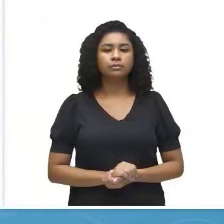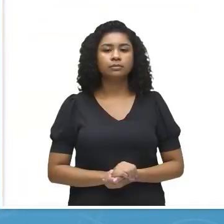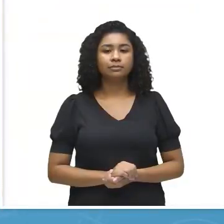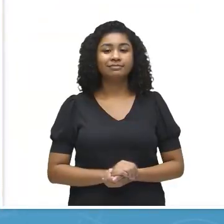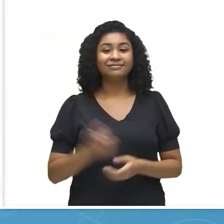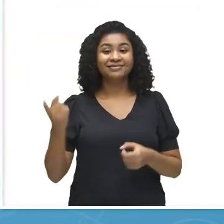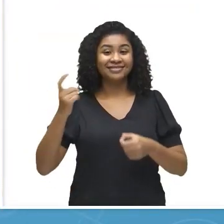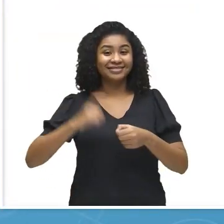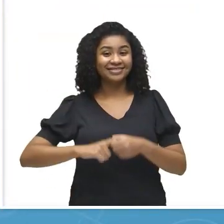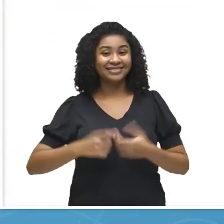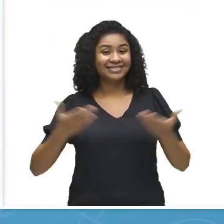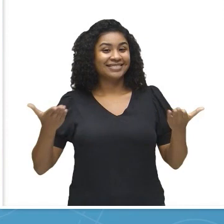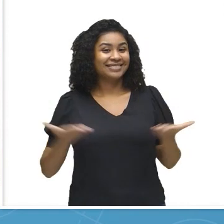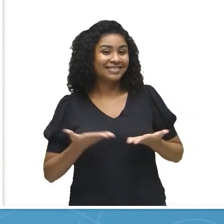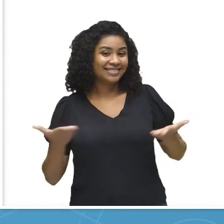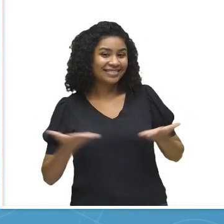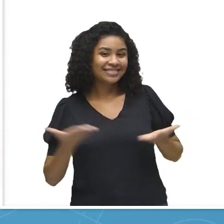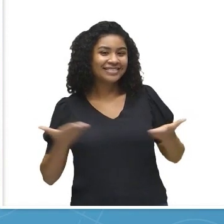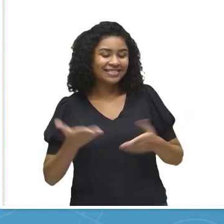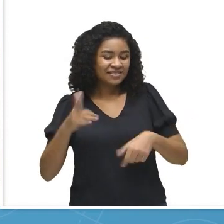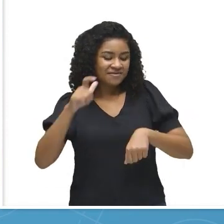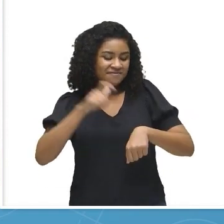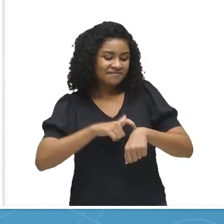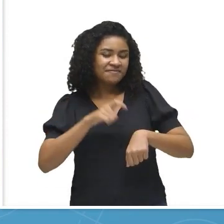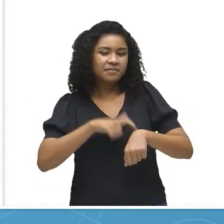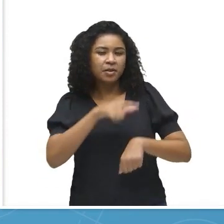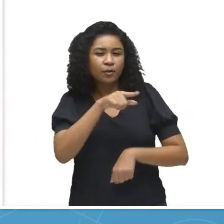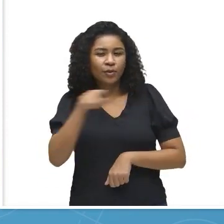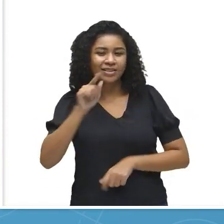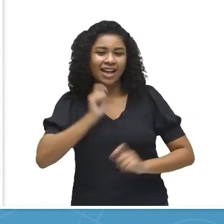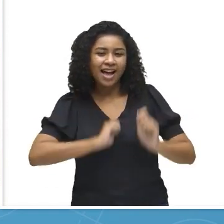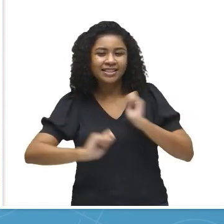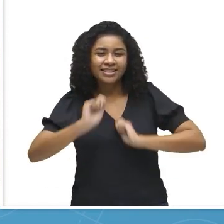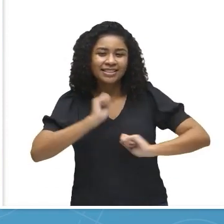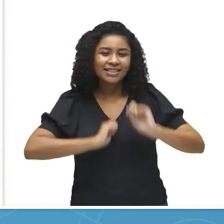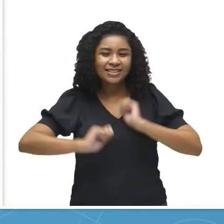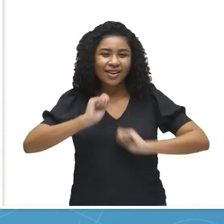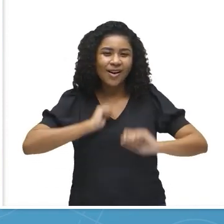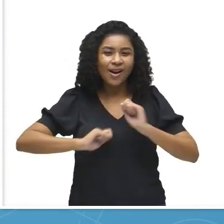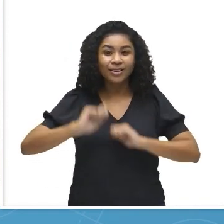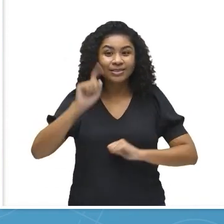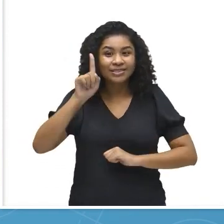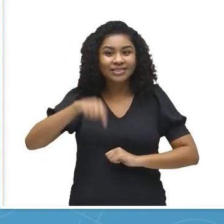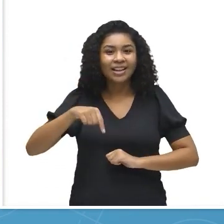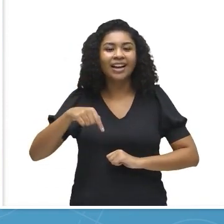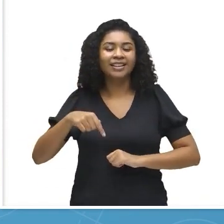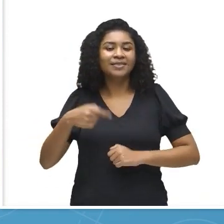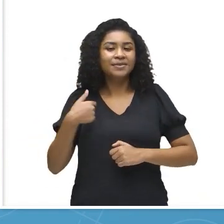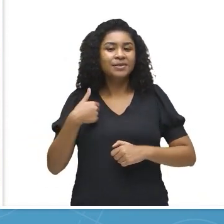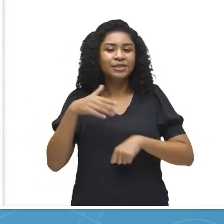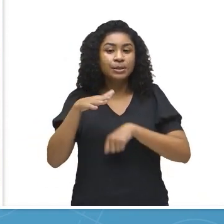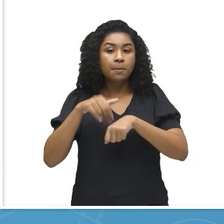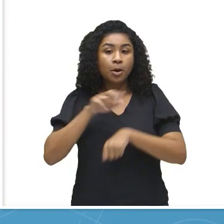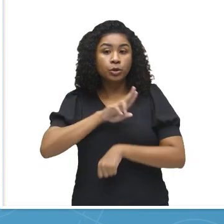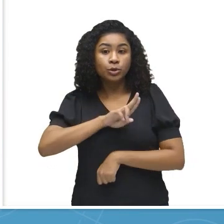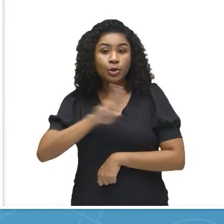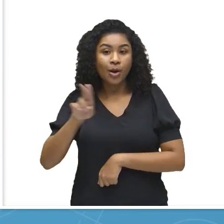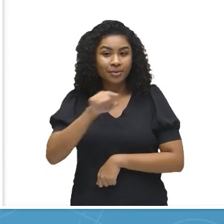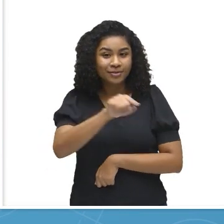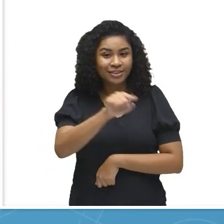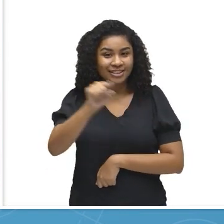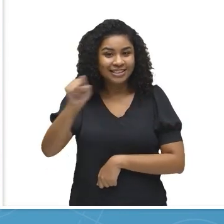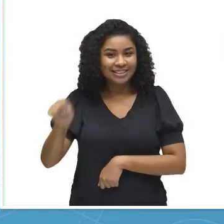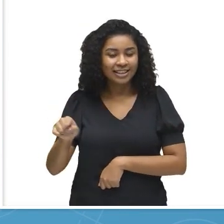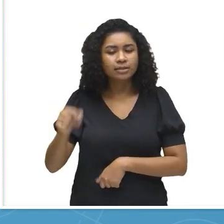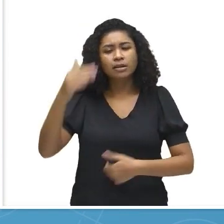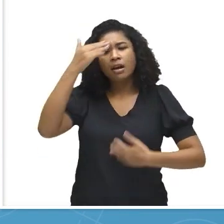Voltando mais uma vez para esse momento que vocês esperavam tanto, que é a hora que o professor vai falar meu nome ao vivo. Gostaria de